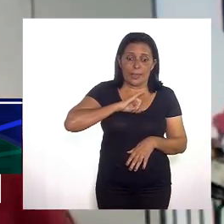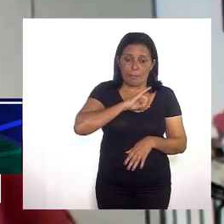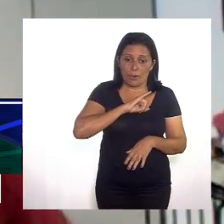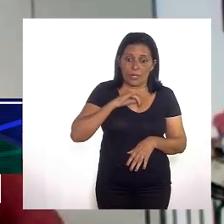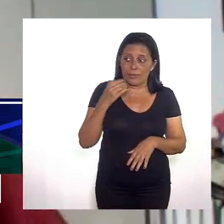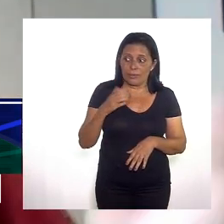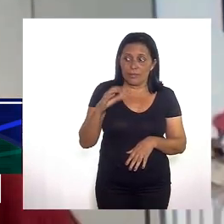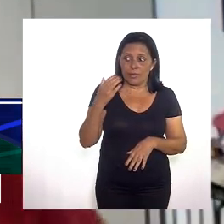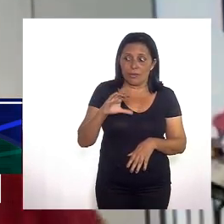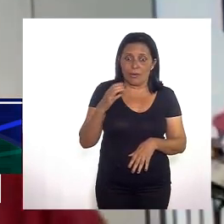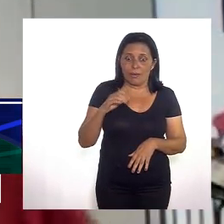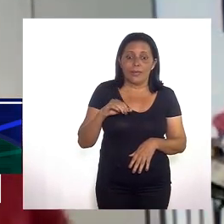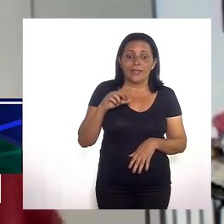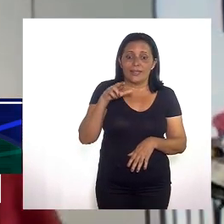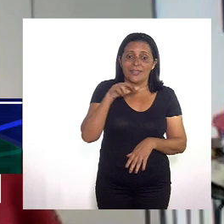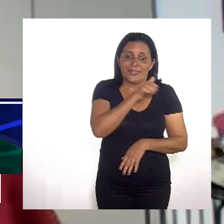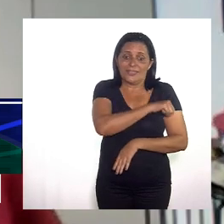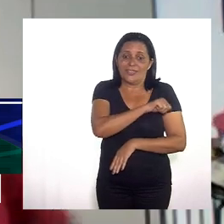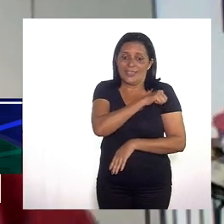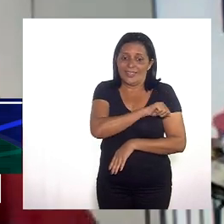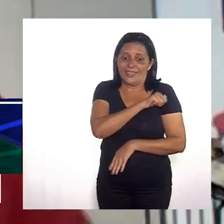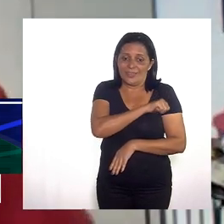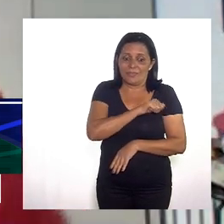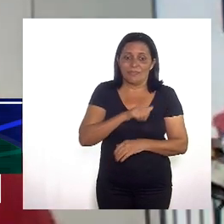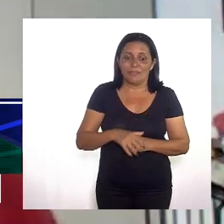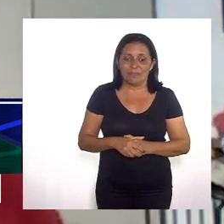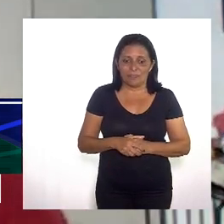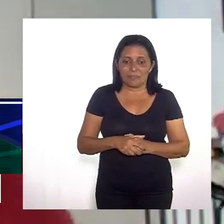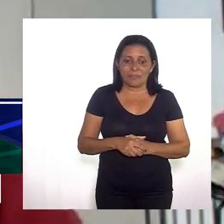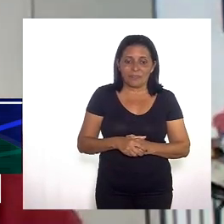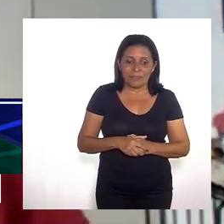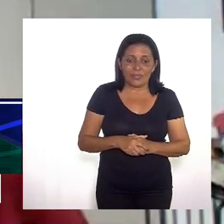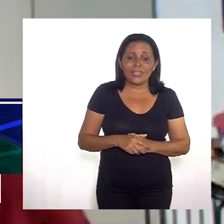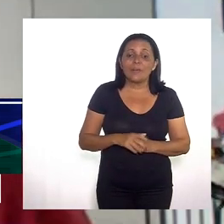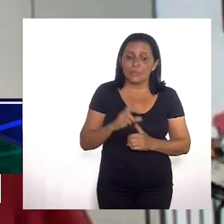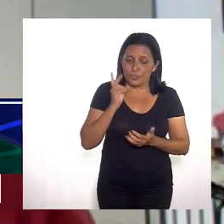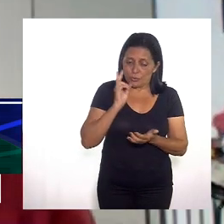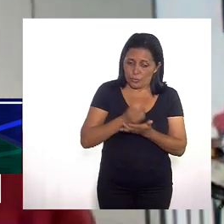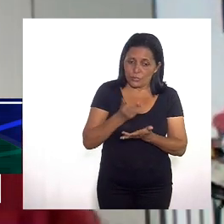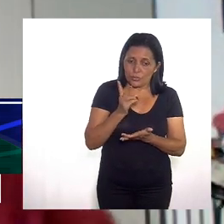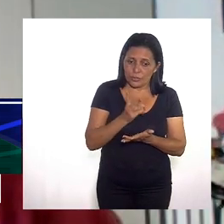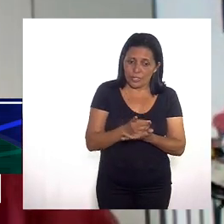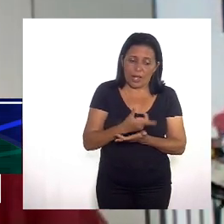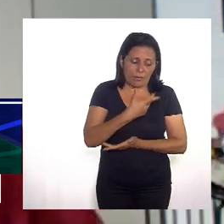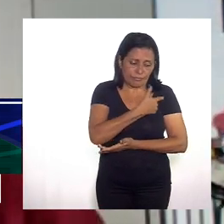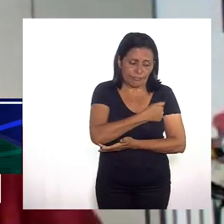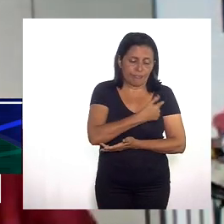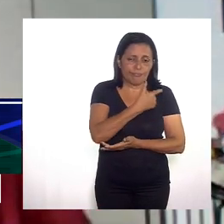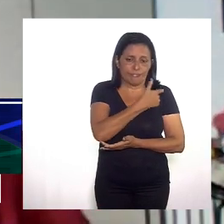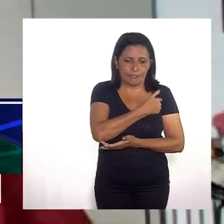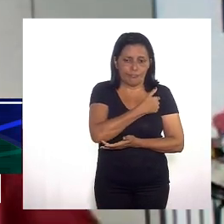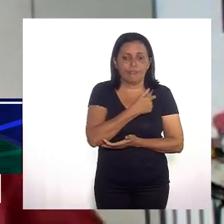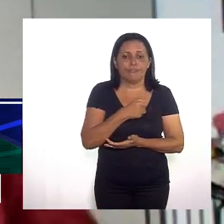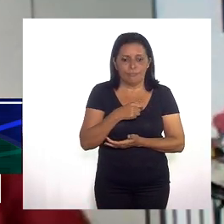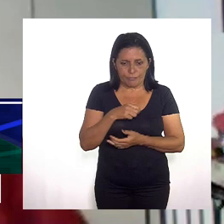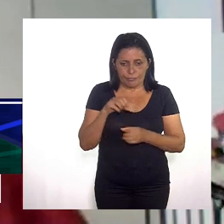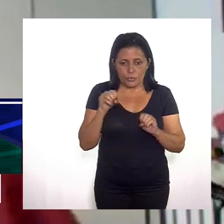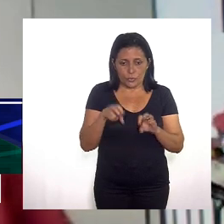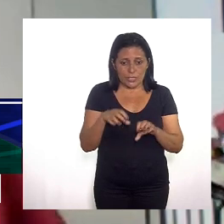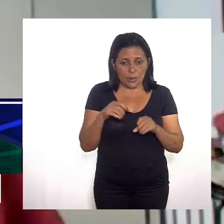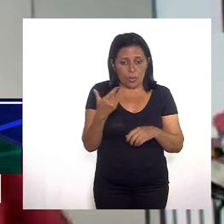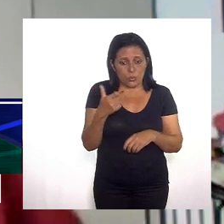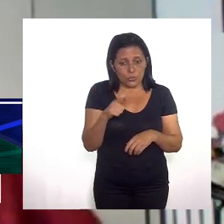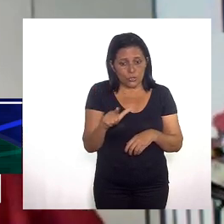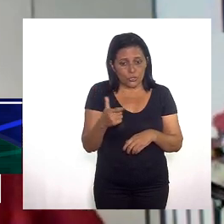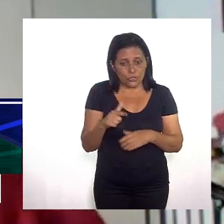Niterói, da cidade do Rio de Janeiro, que dessem continuidade à imunização dos profissionais de educação. Os municípios não tinham